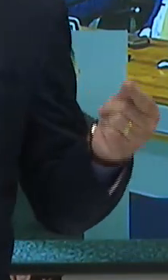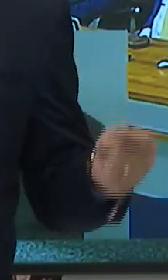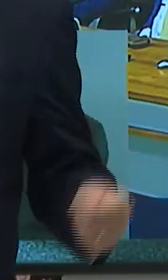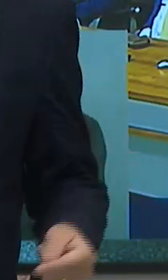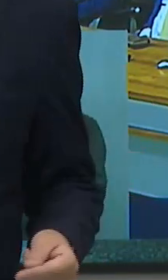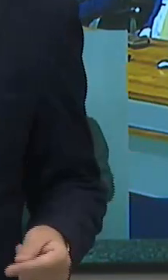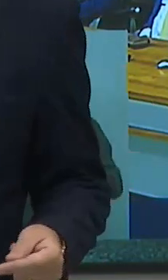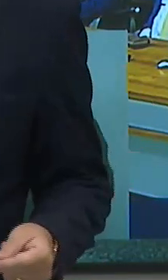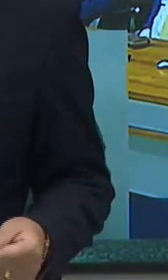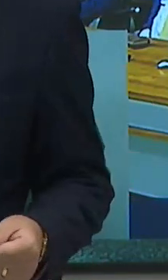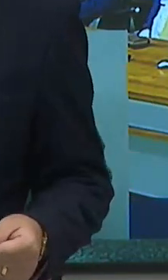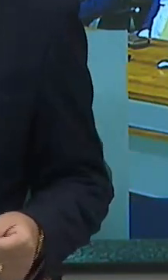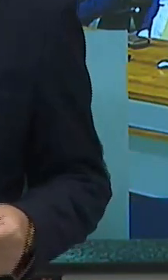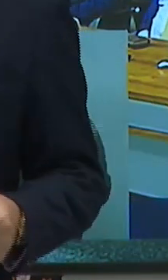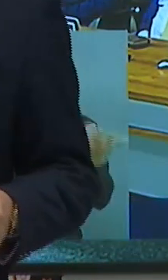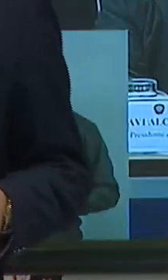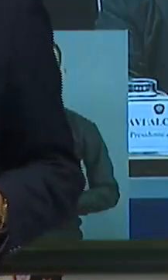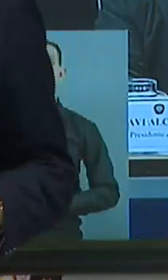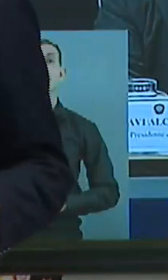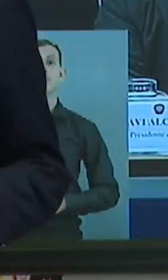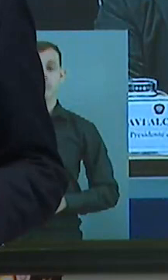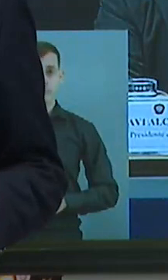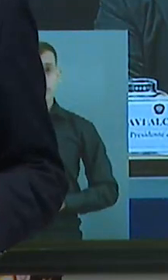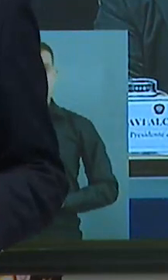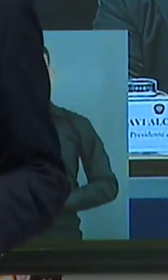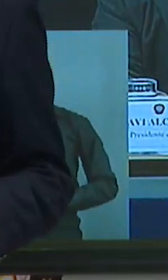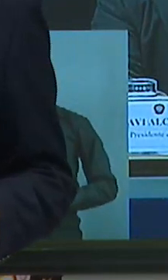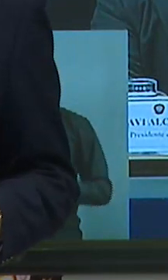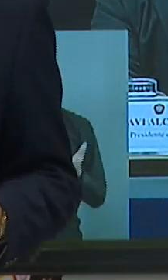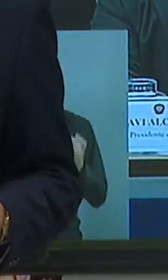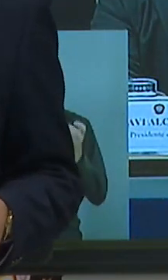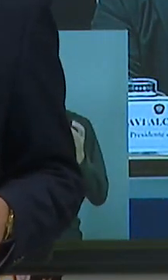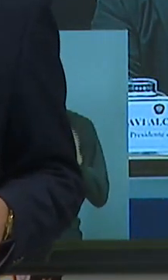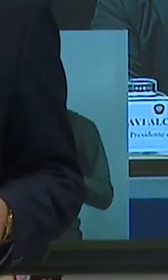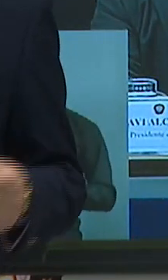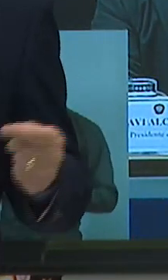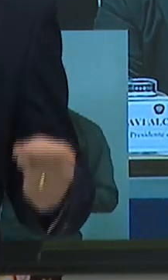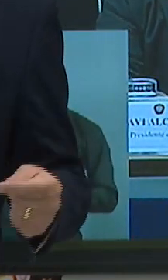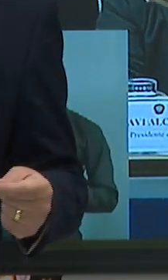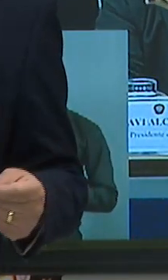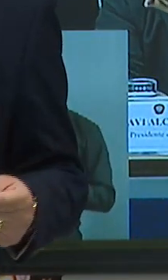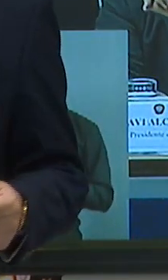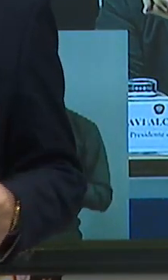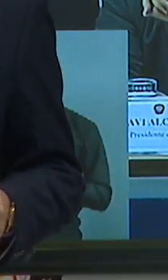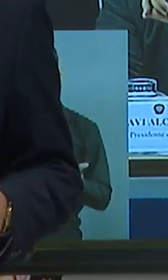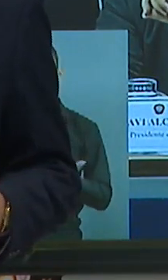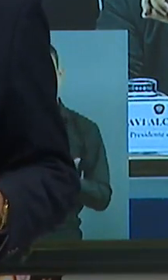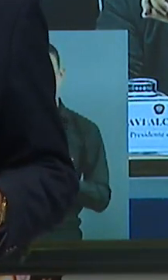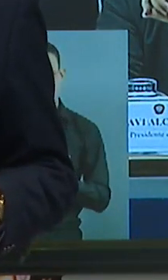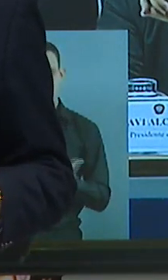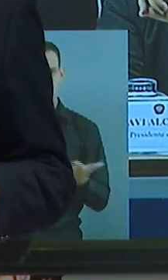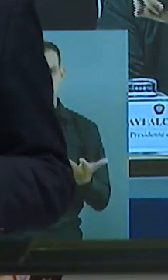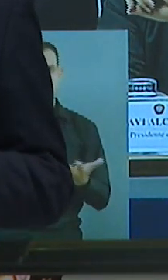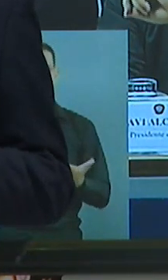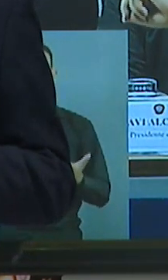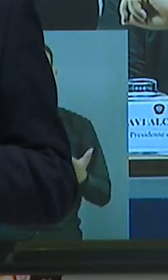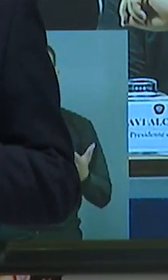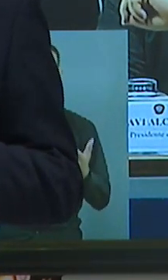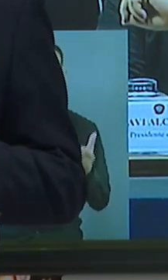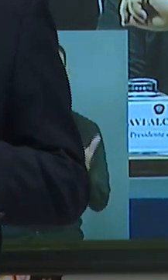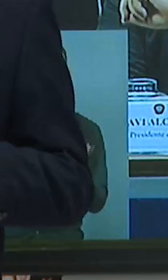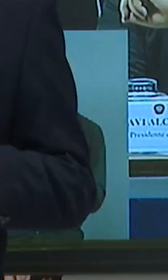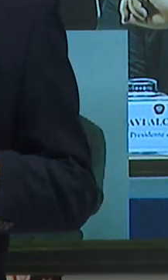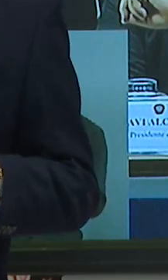uma emenda à Constituição. Mas sabe por que não vai ser uma emenda à Constituição ainda? Porque emenda à Constituição precisa